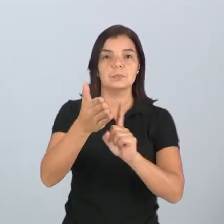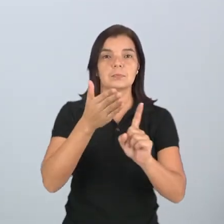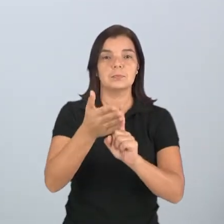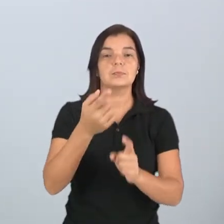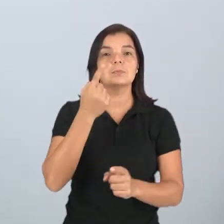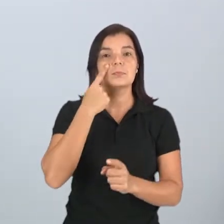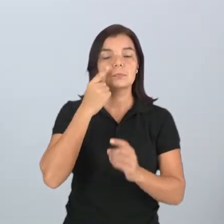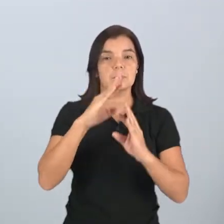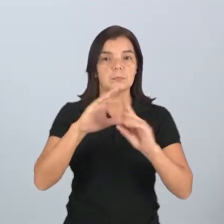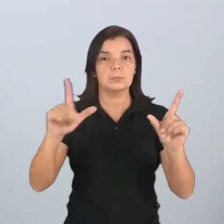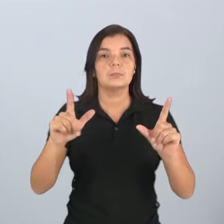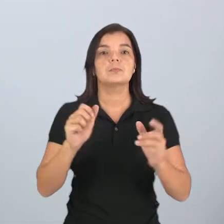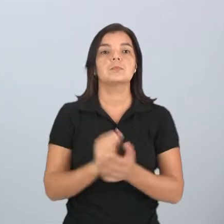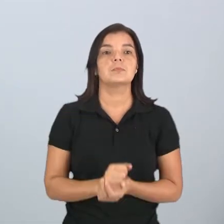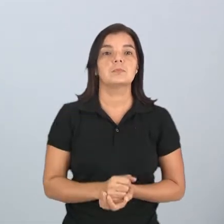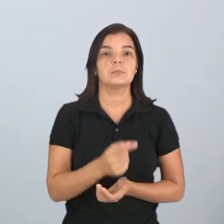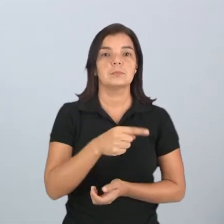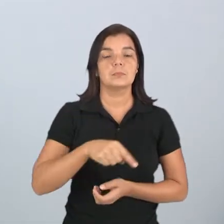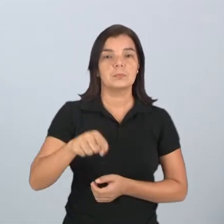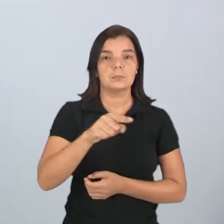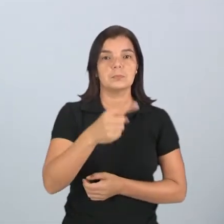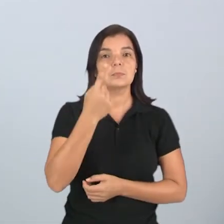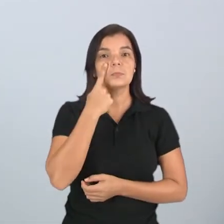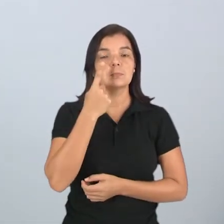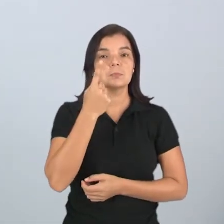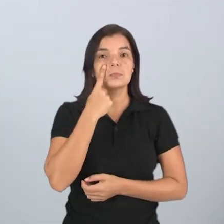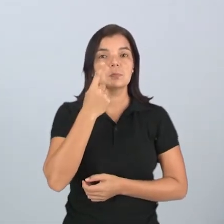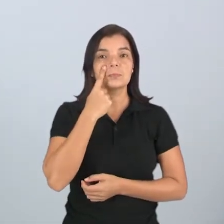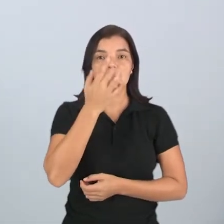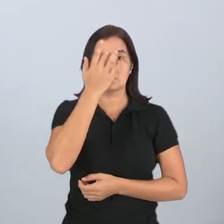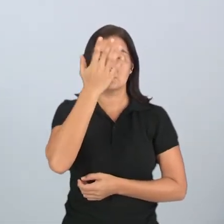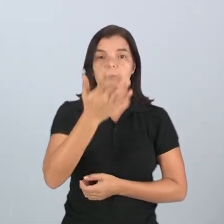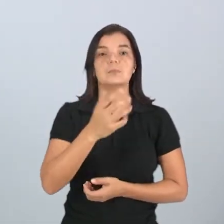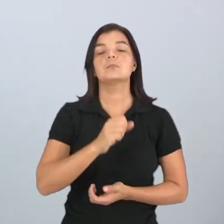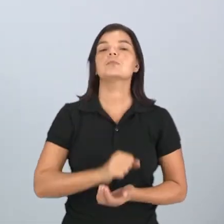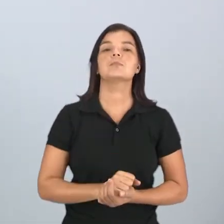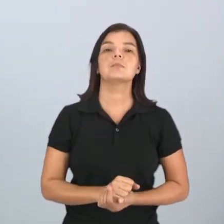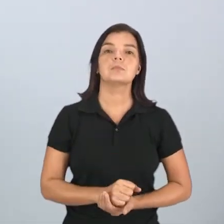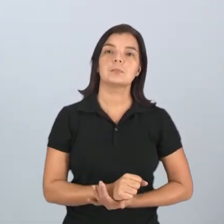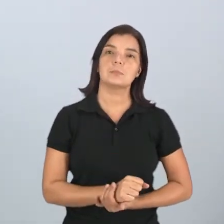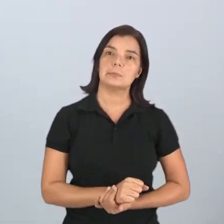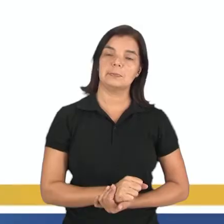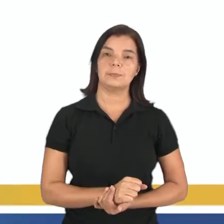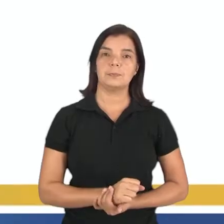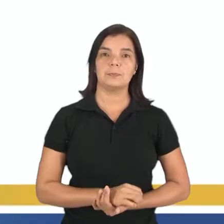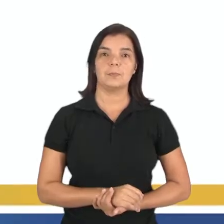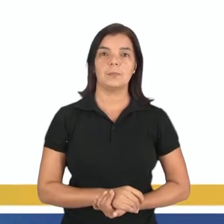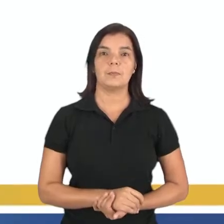de forma mais clara, né? Quando a gente visualiza é muito mais fácil. Vamos lá.